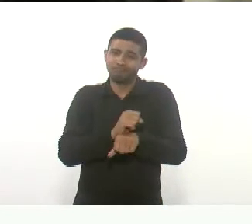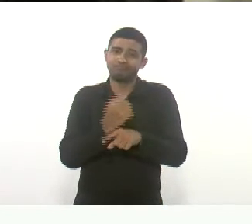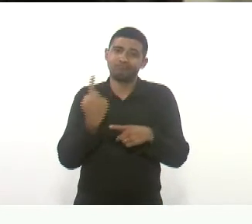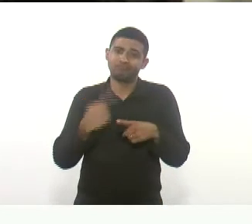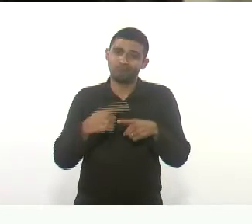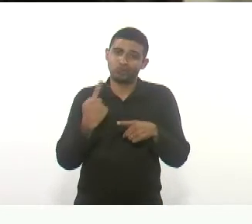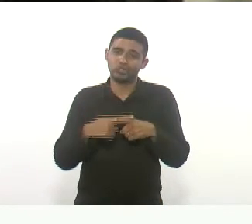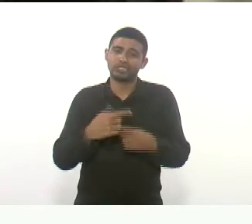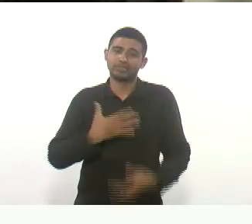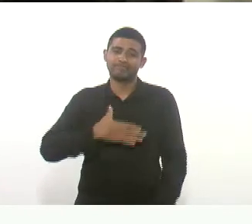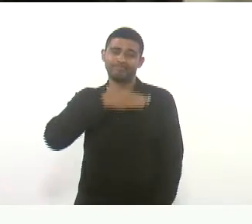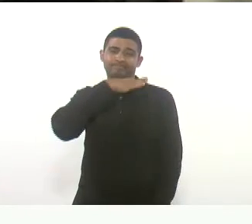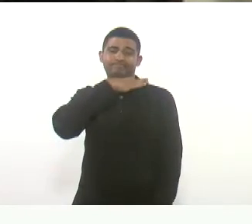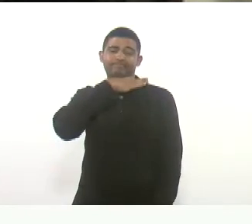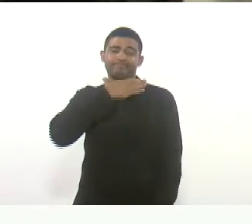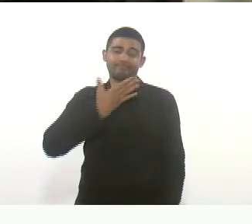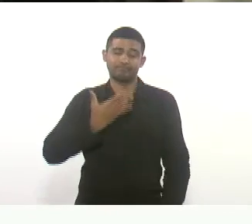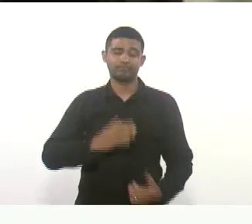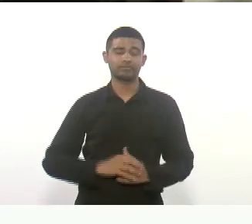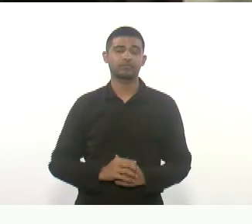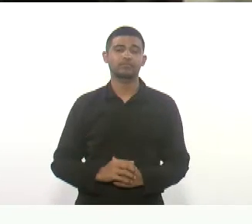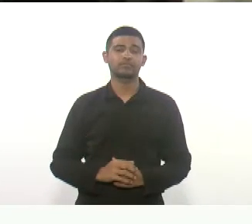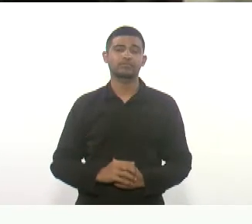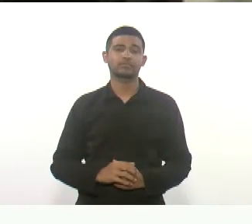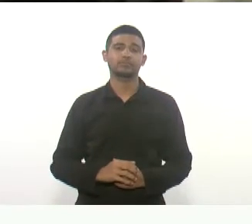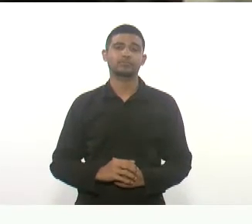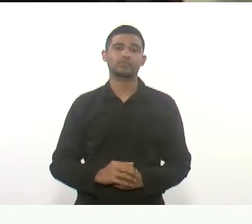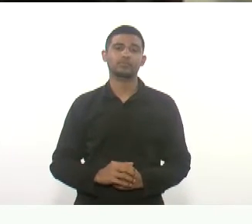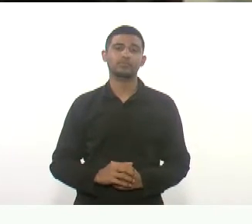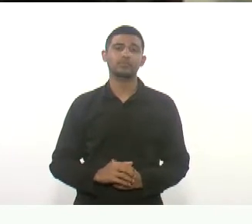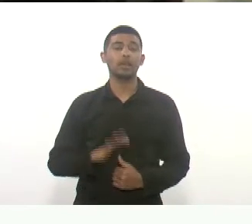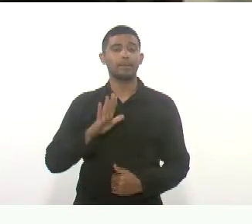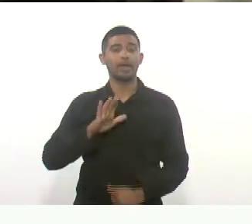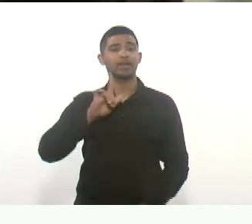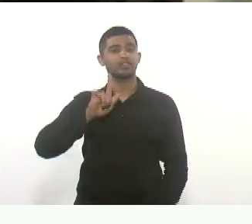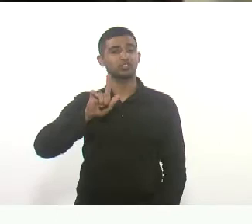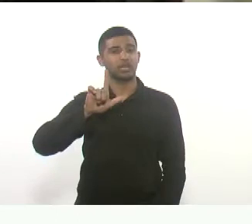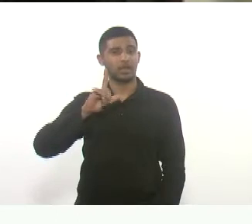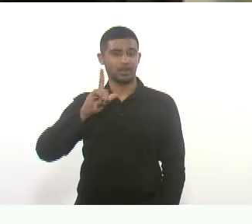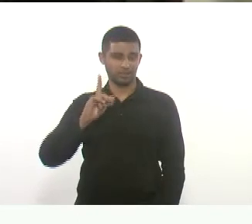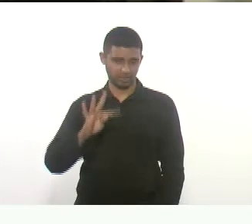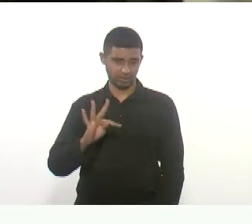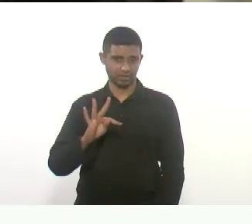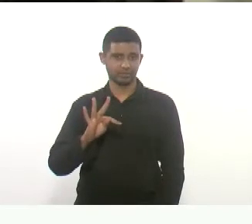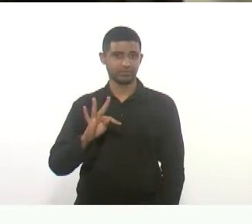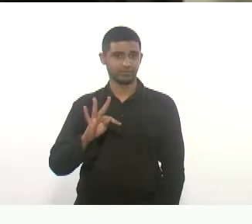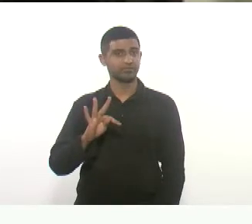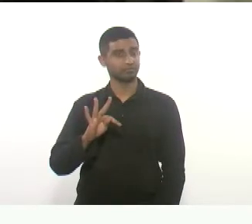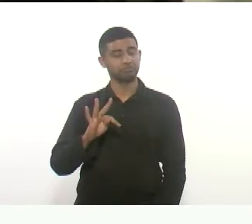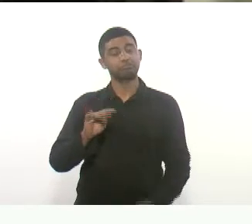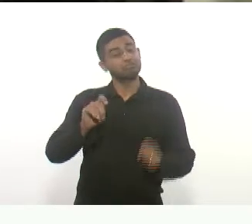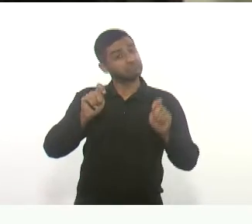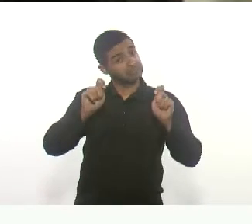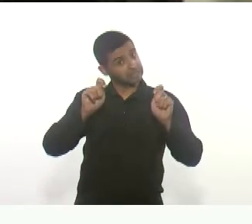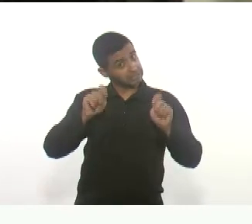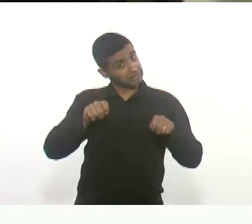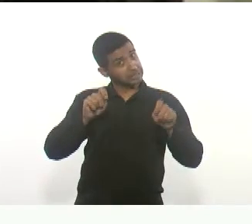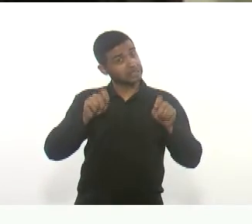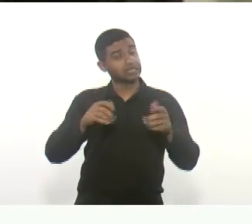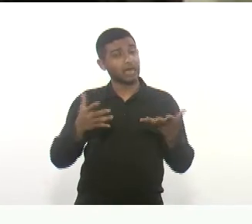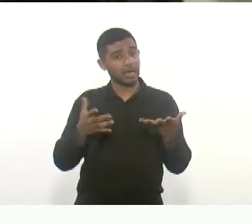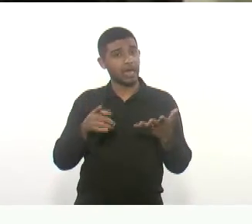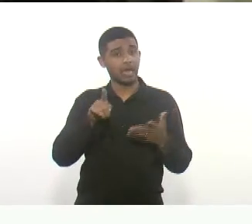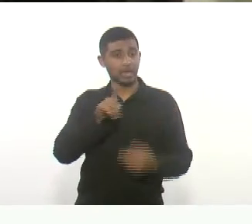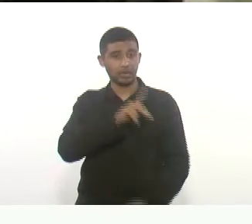regime de recuperação fiscal, mas a GLP acaba sendo uma alternativa para que o professor